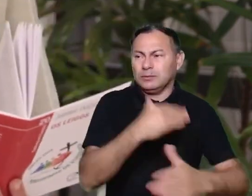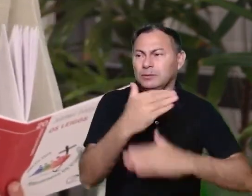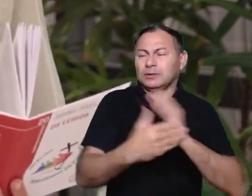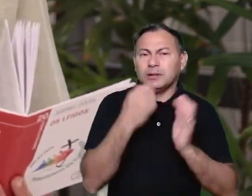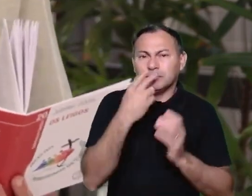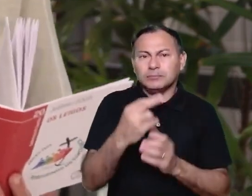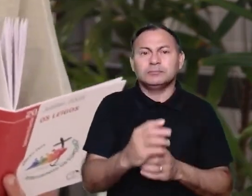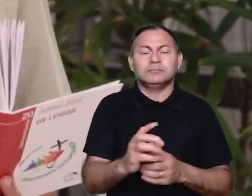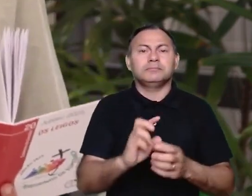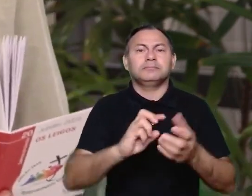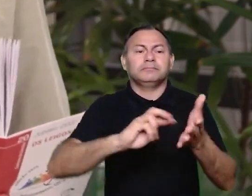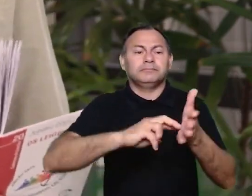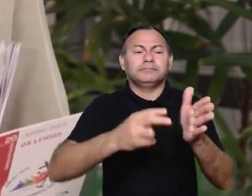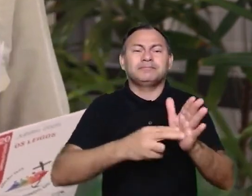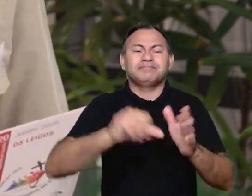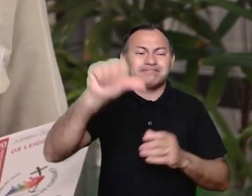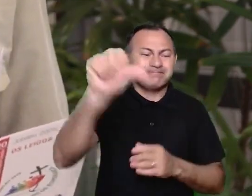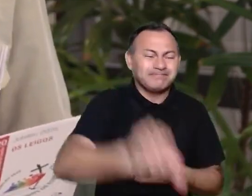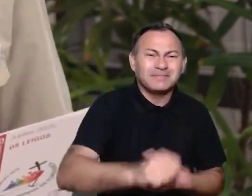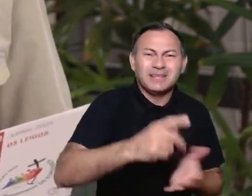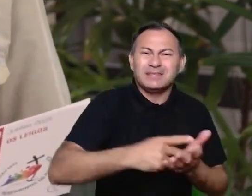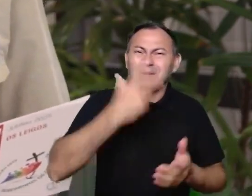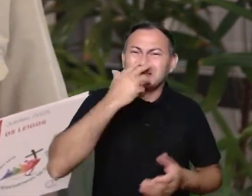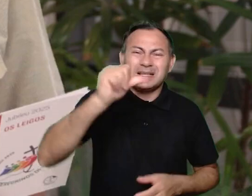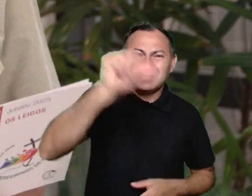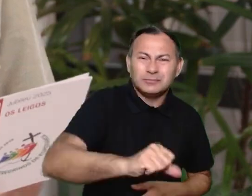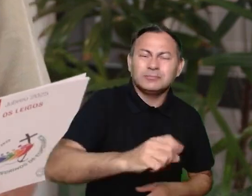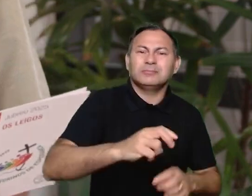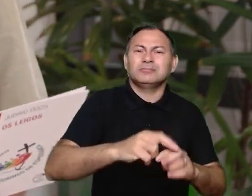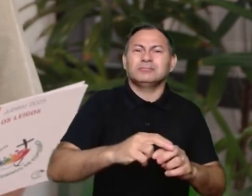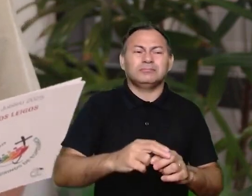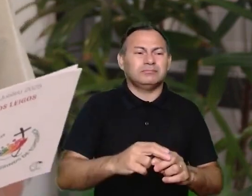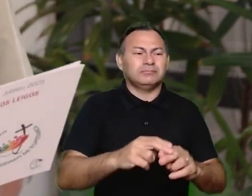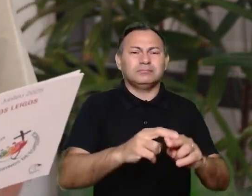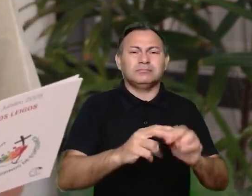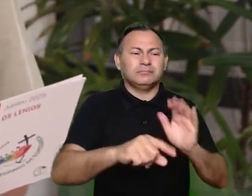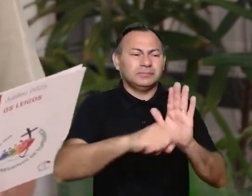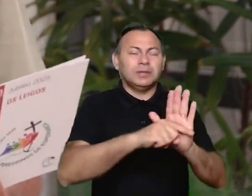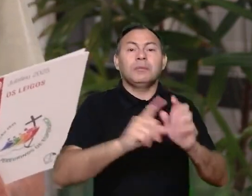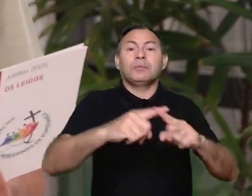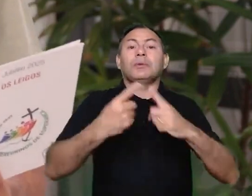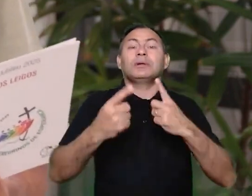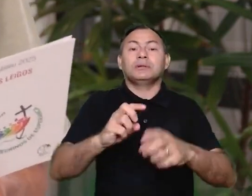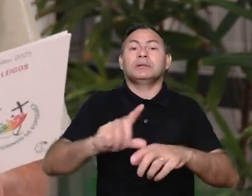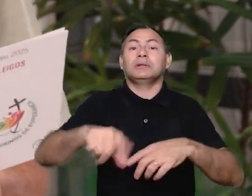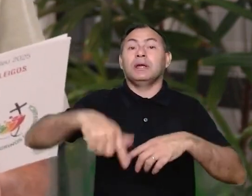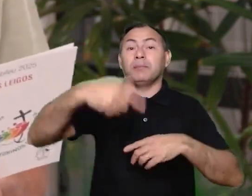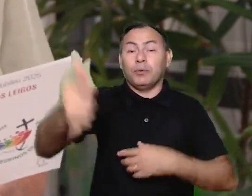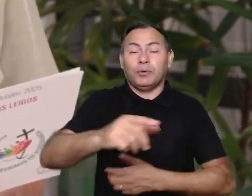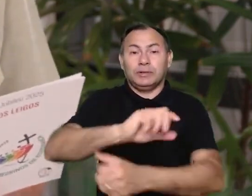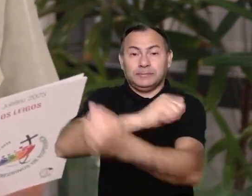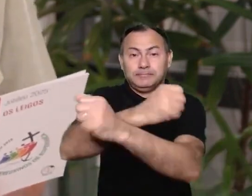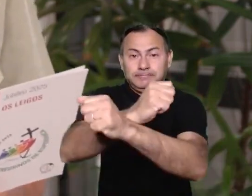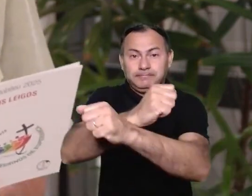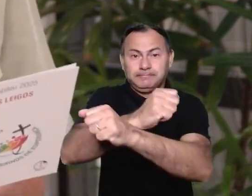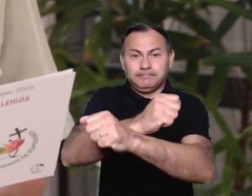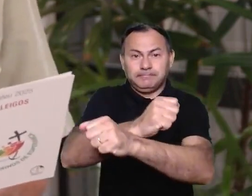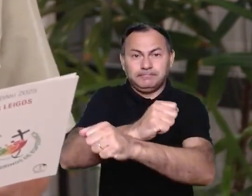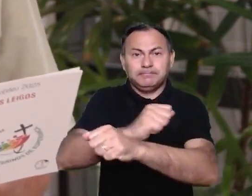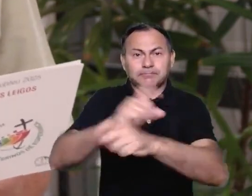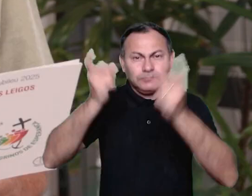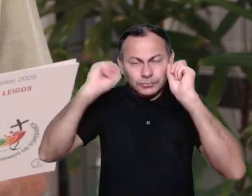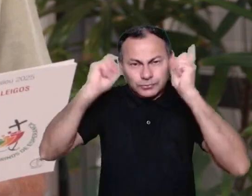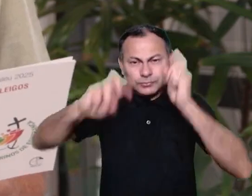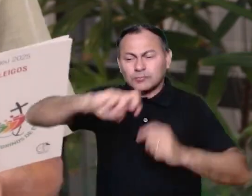quase todas as línguas, tem uma conotação negativa, não é mesmo? Por isso, após o concílio, com o avanço do